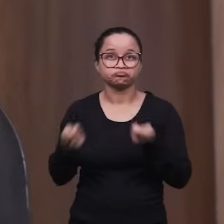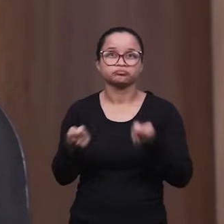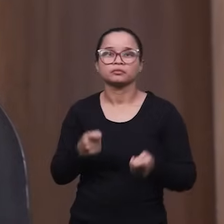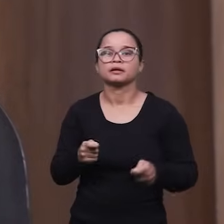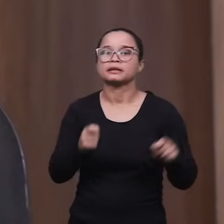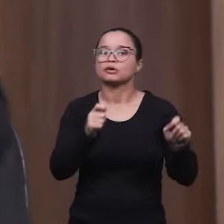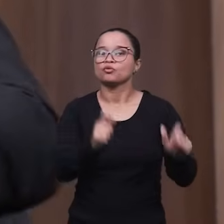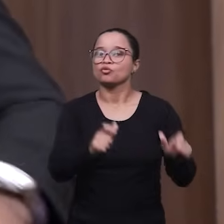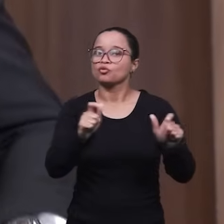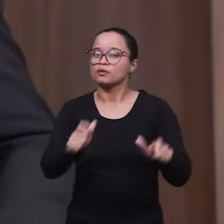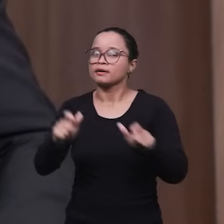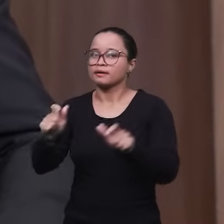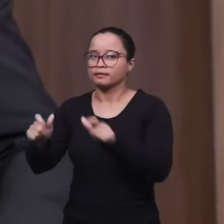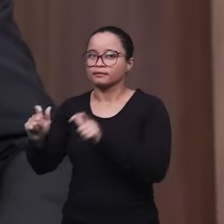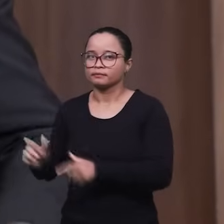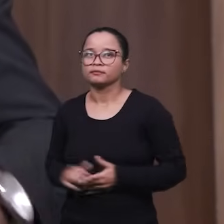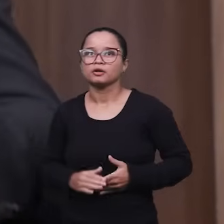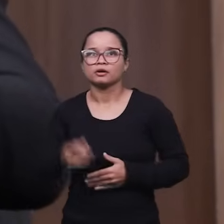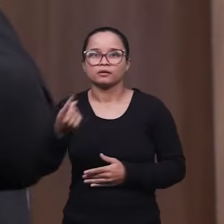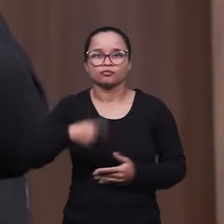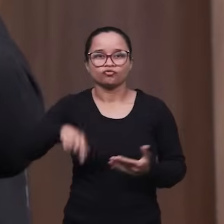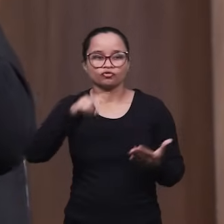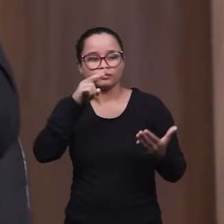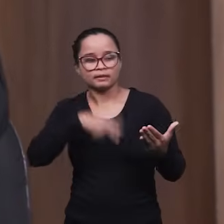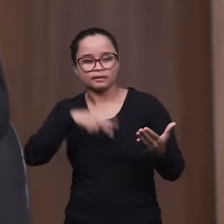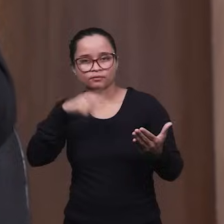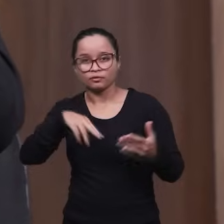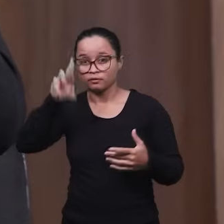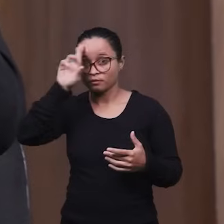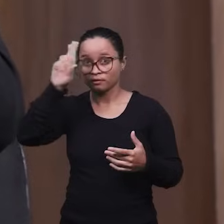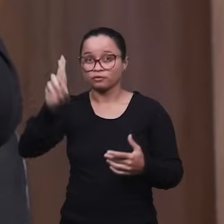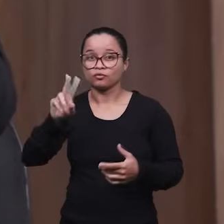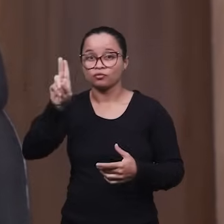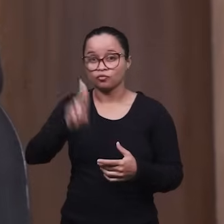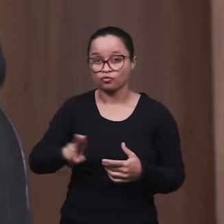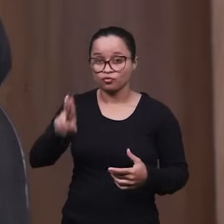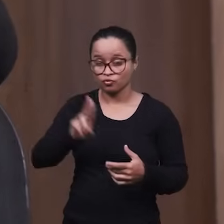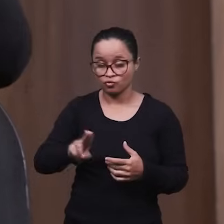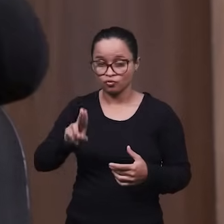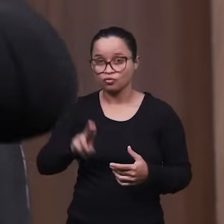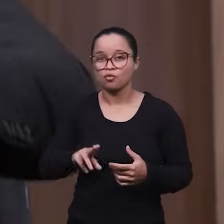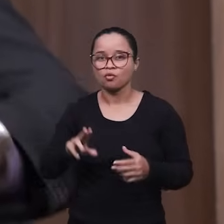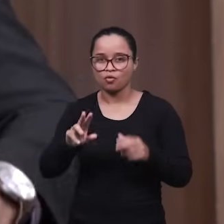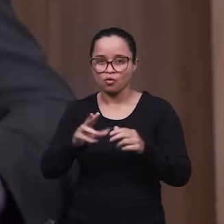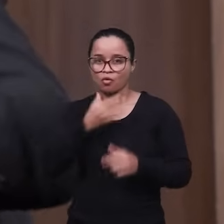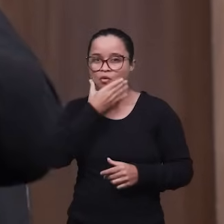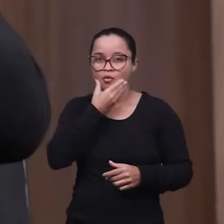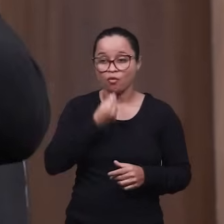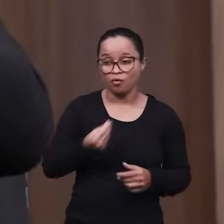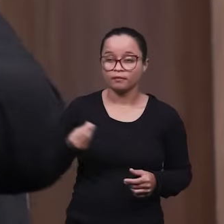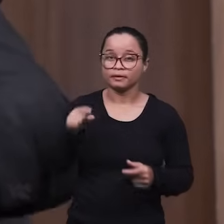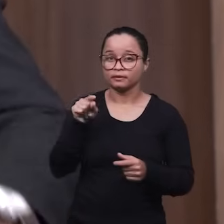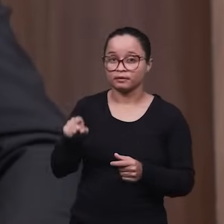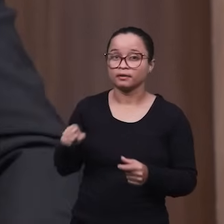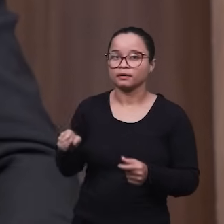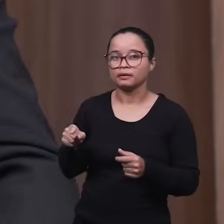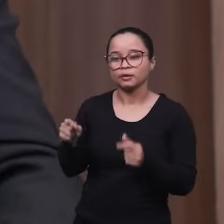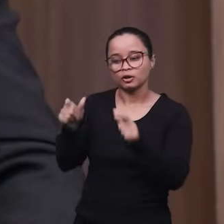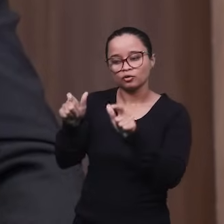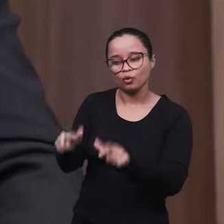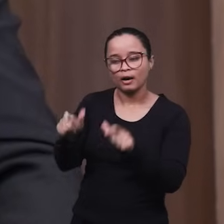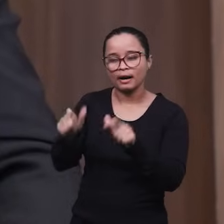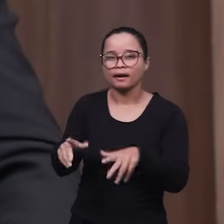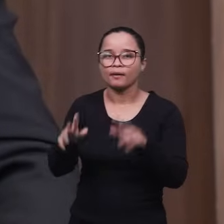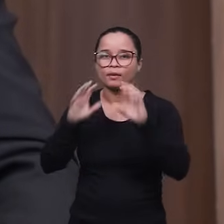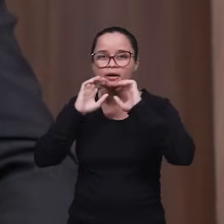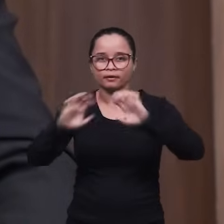nesses locais onde nós vemos que o Senhor usou homens ali passando por esses locais para levar então a palavra do